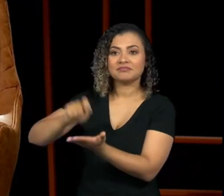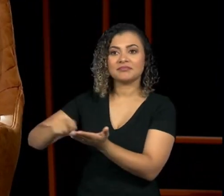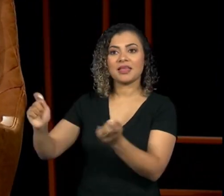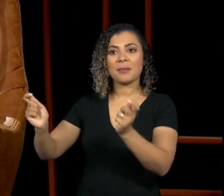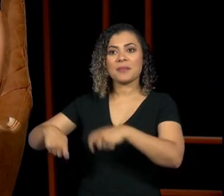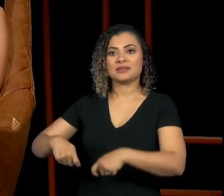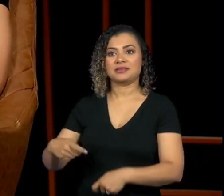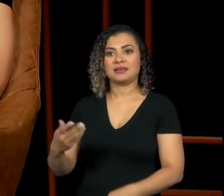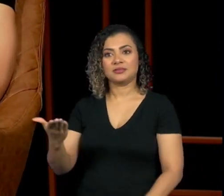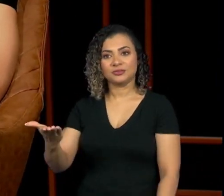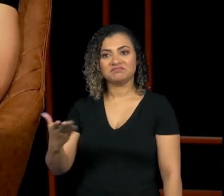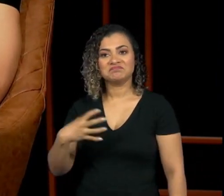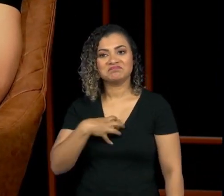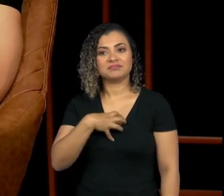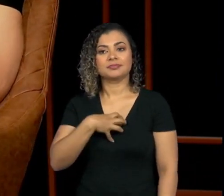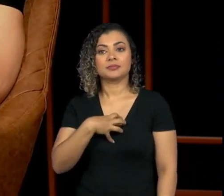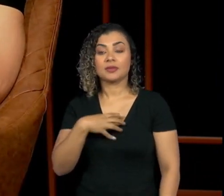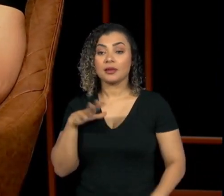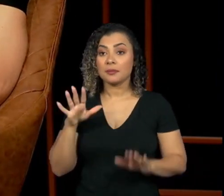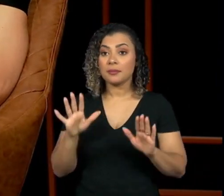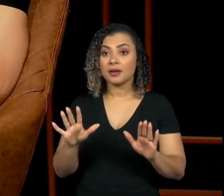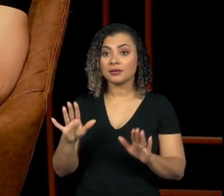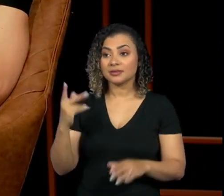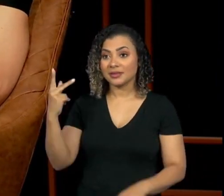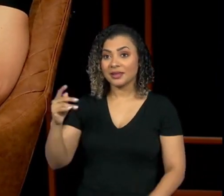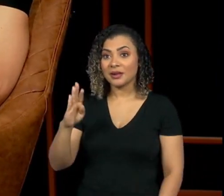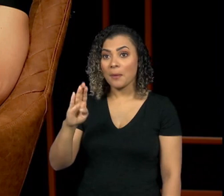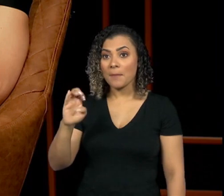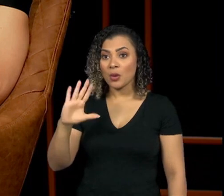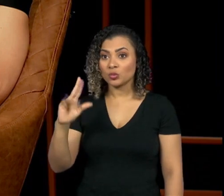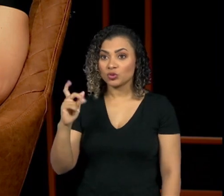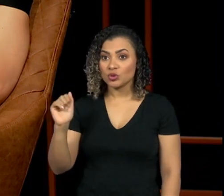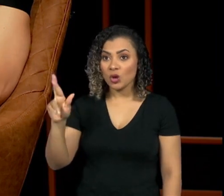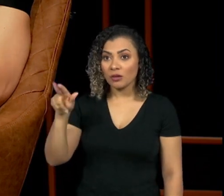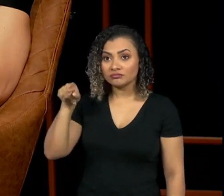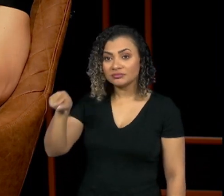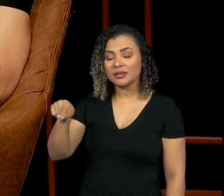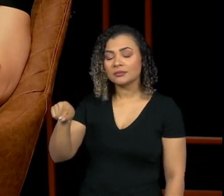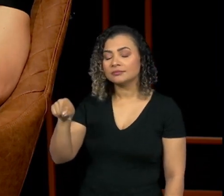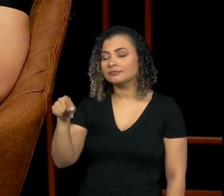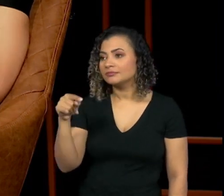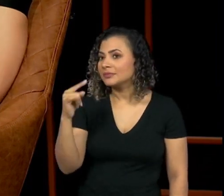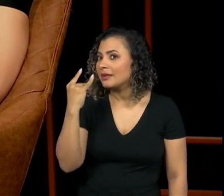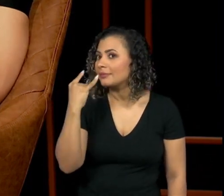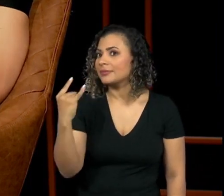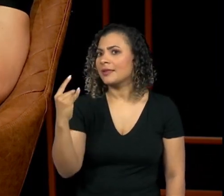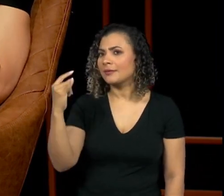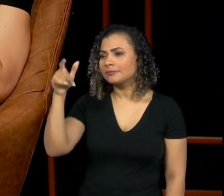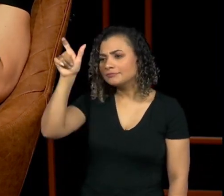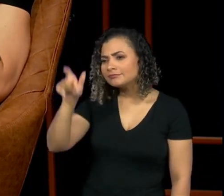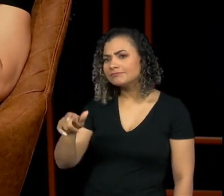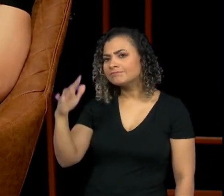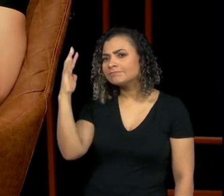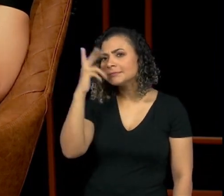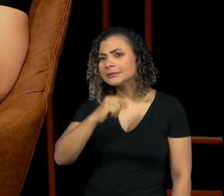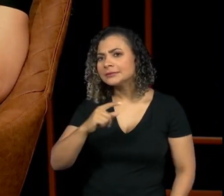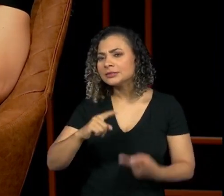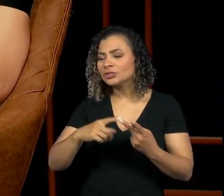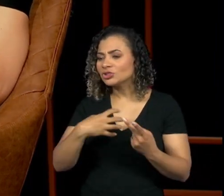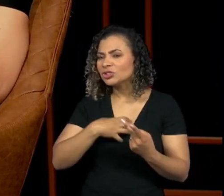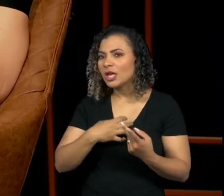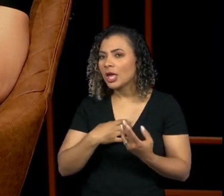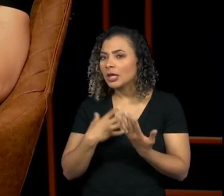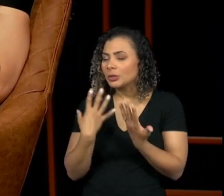capacidade poética. Mas tudo no Belchior me atrai. Pessoa, beleza,